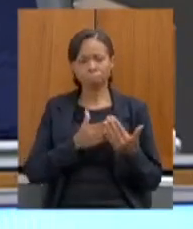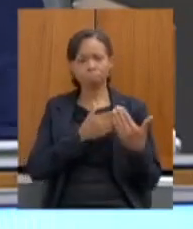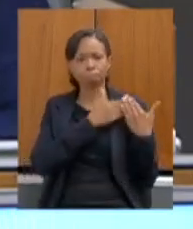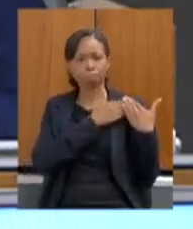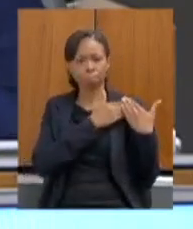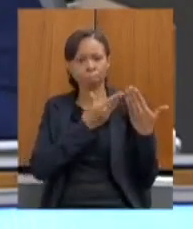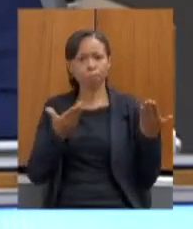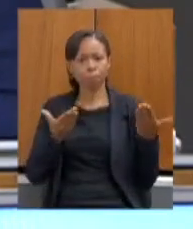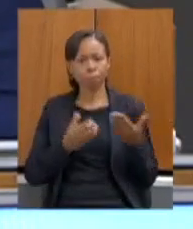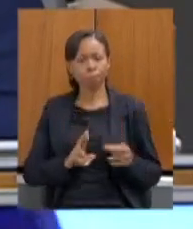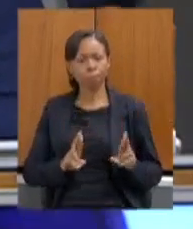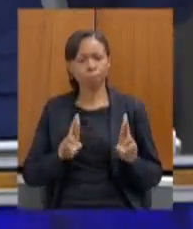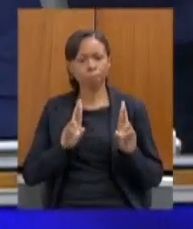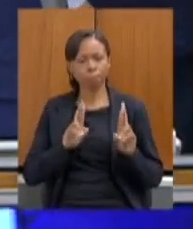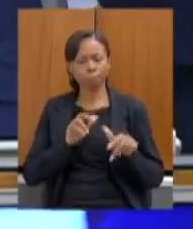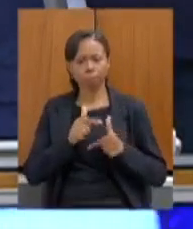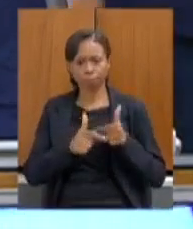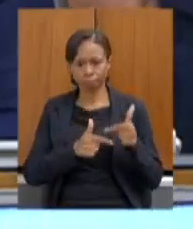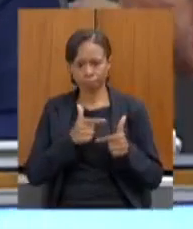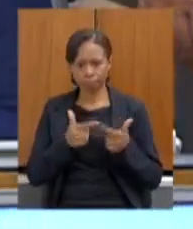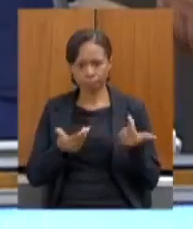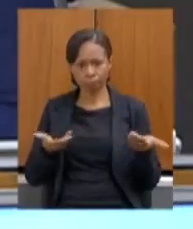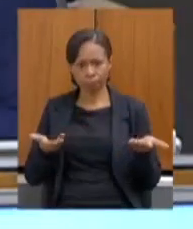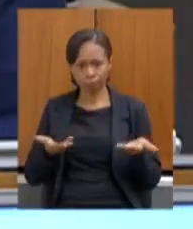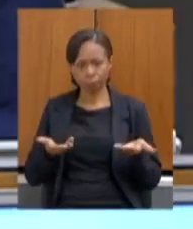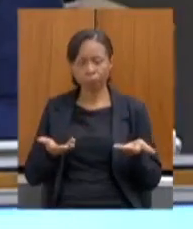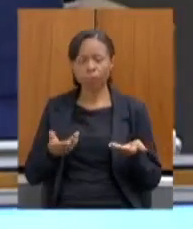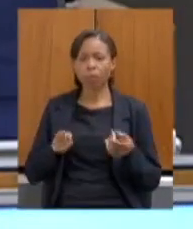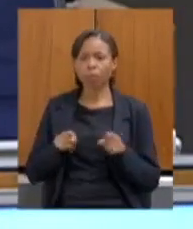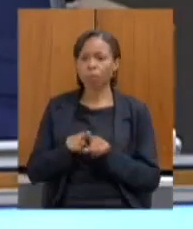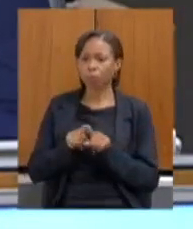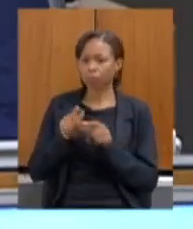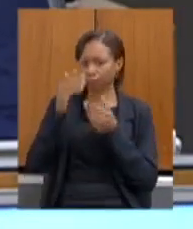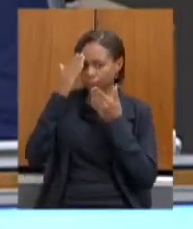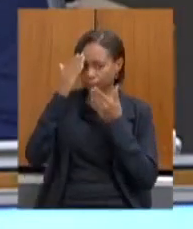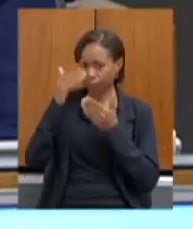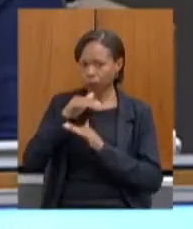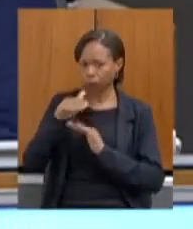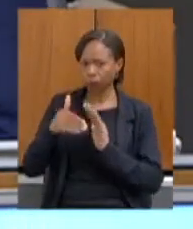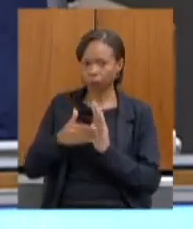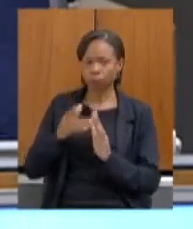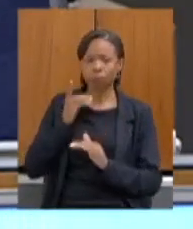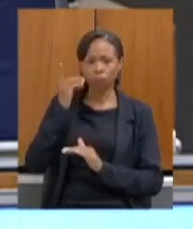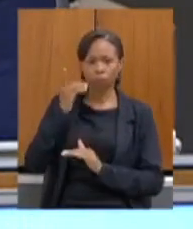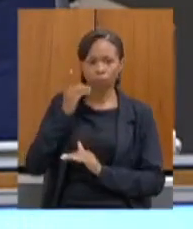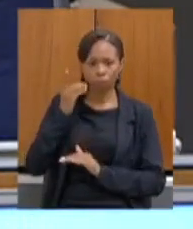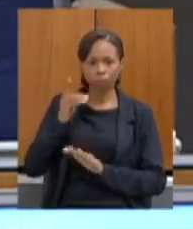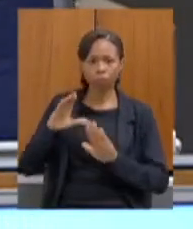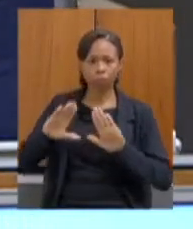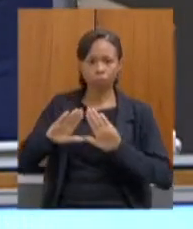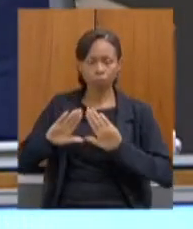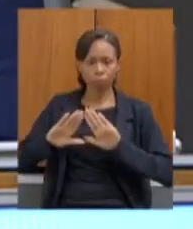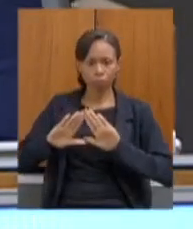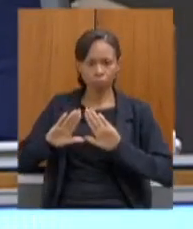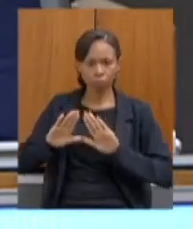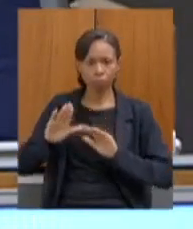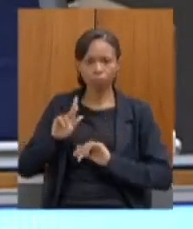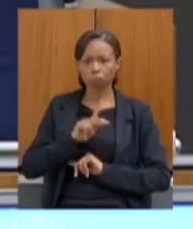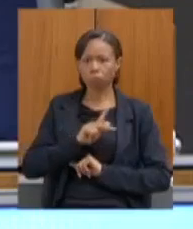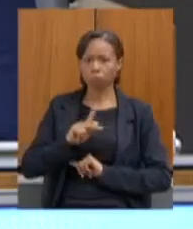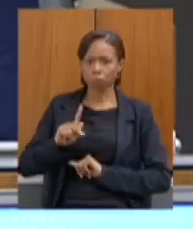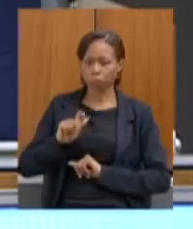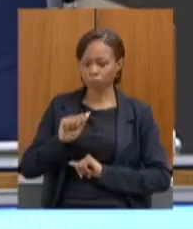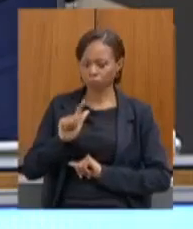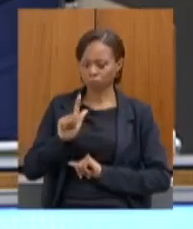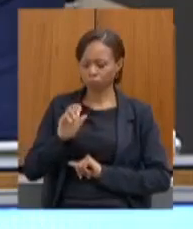tarde de hoje. Gostaria aqui de agradecer a todos os deputados da Assembleia Legislativa, partindo do nosso presidente e deputado